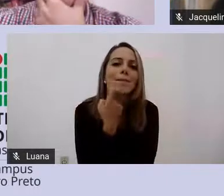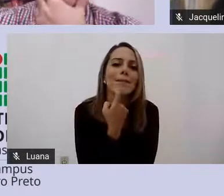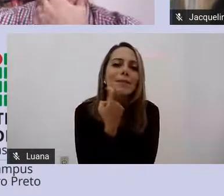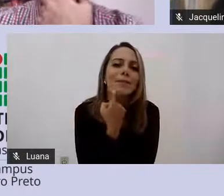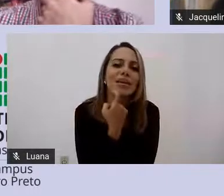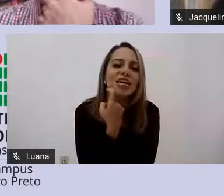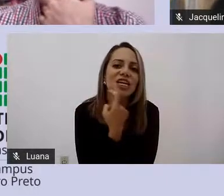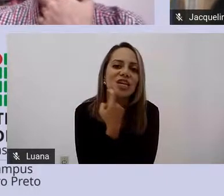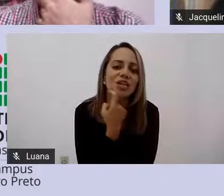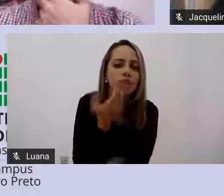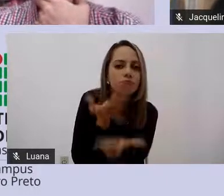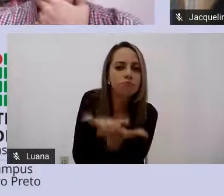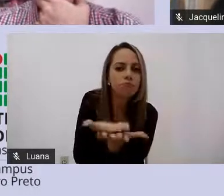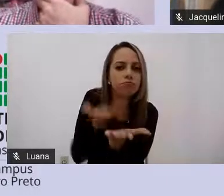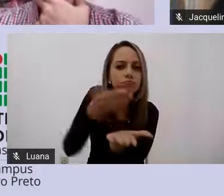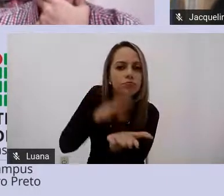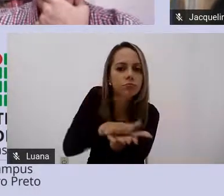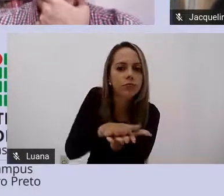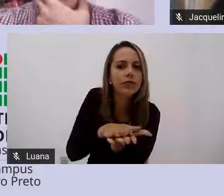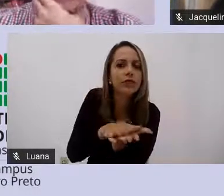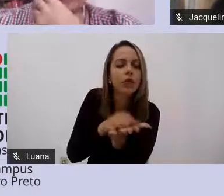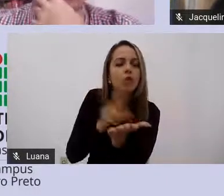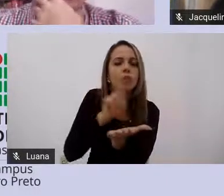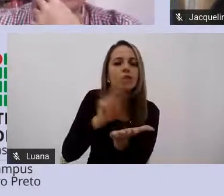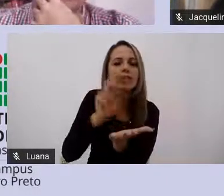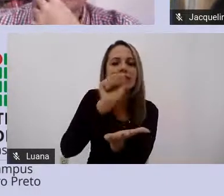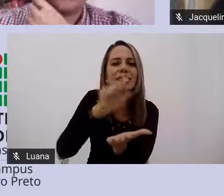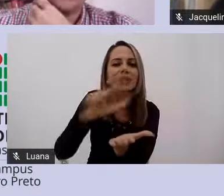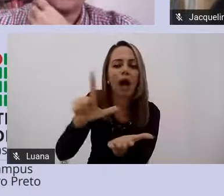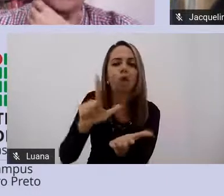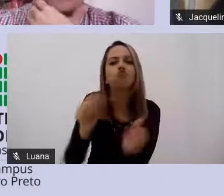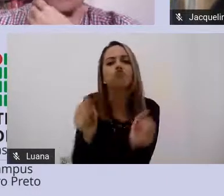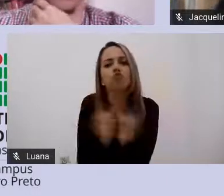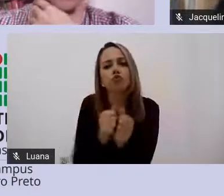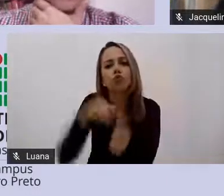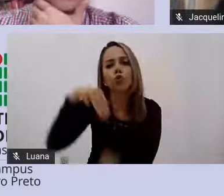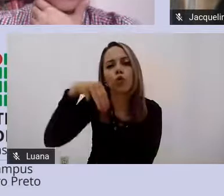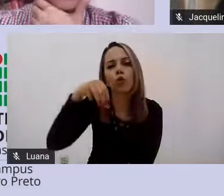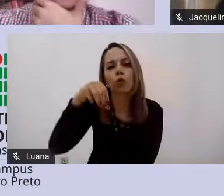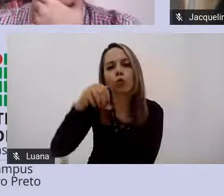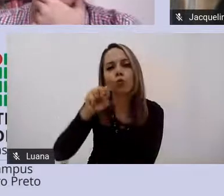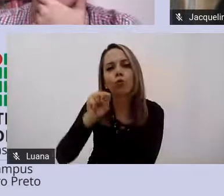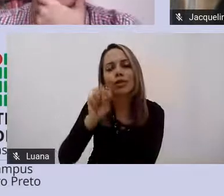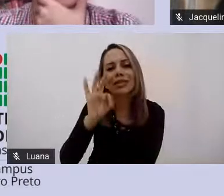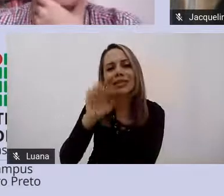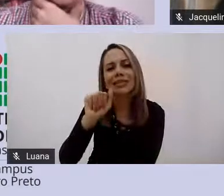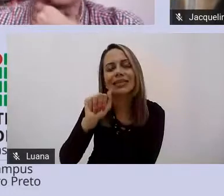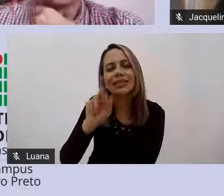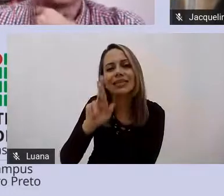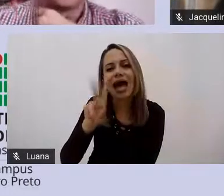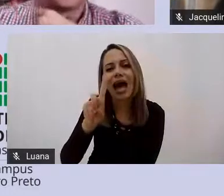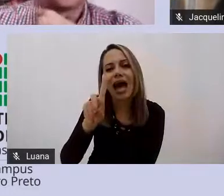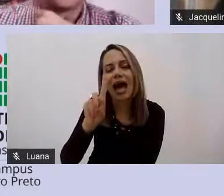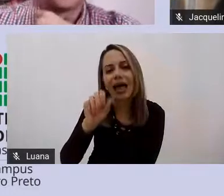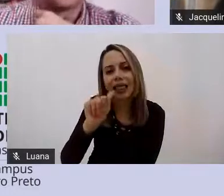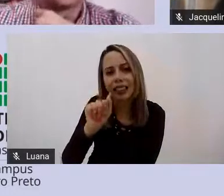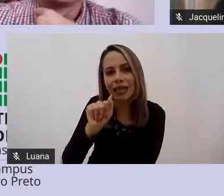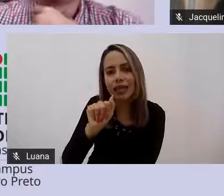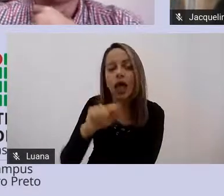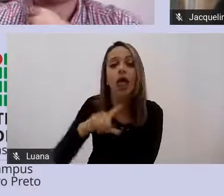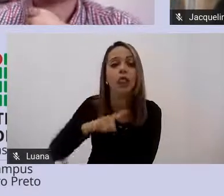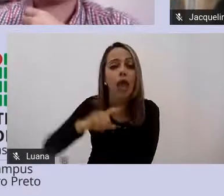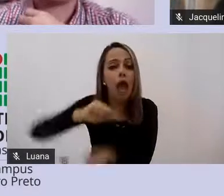salgado para comer, ou utilização de mostardas para tempero. A gente tem várias adaptações de